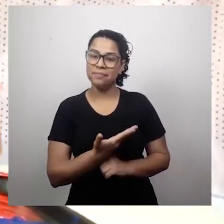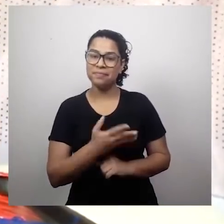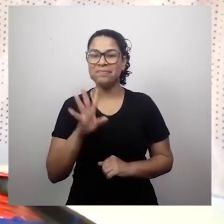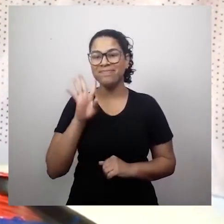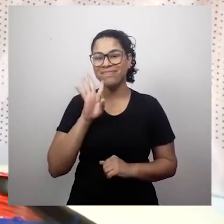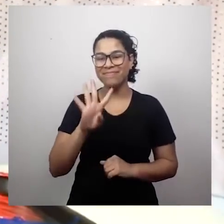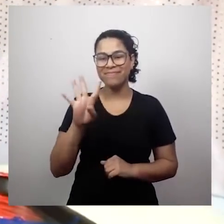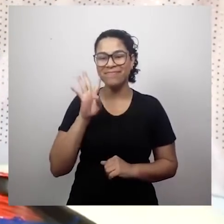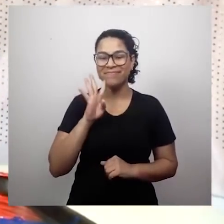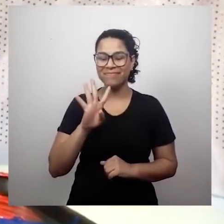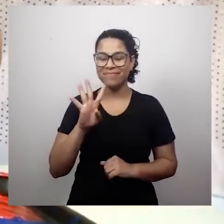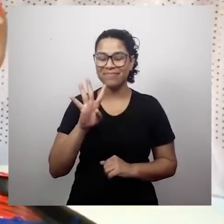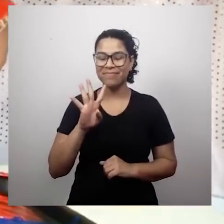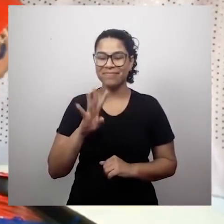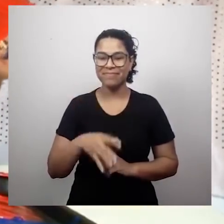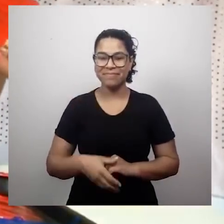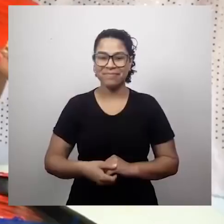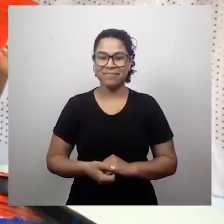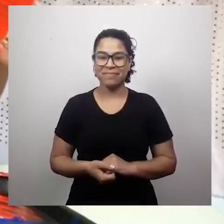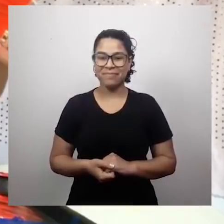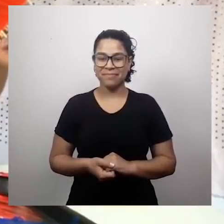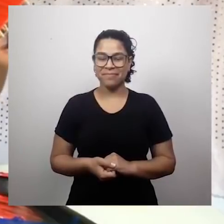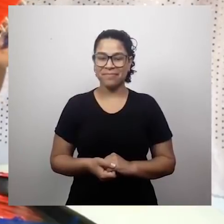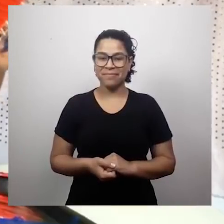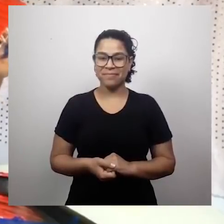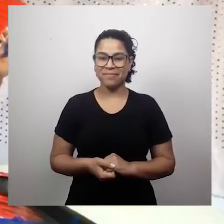Olha que legal que ficou.